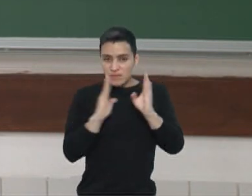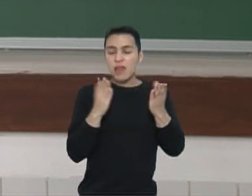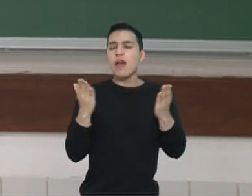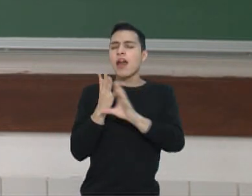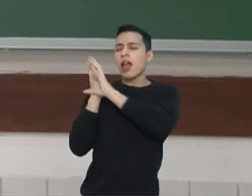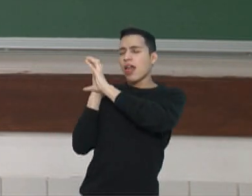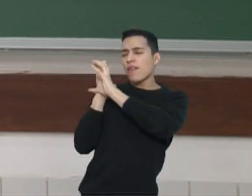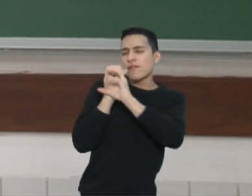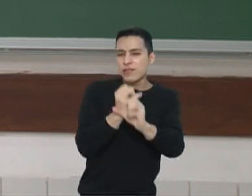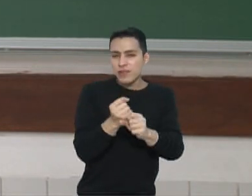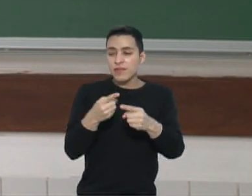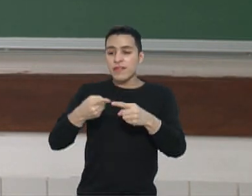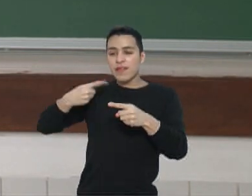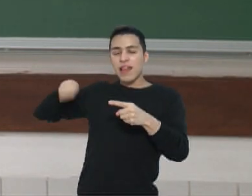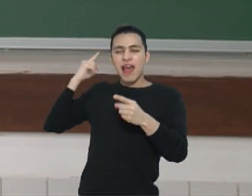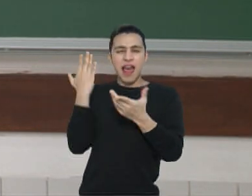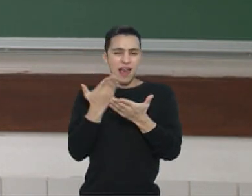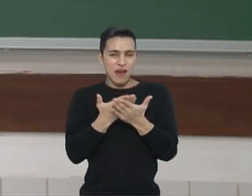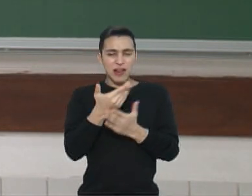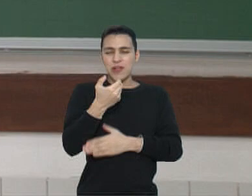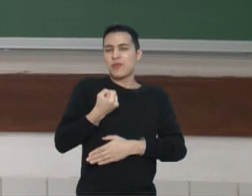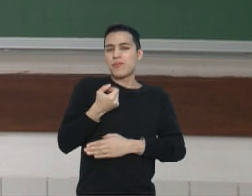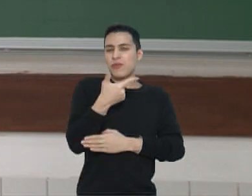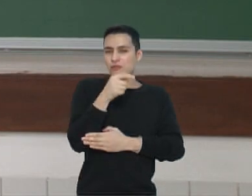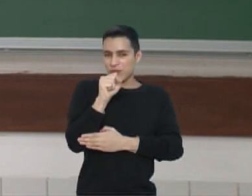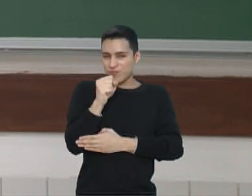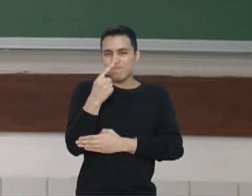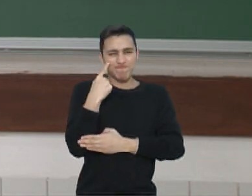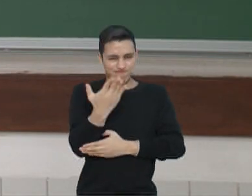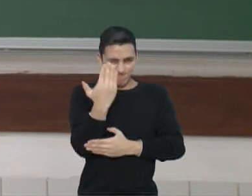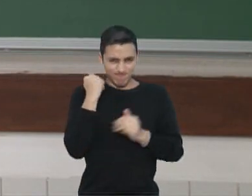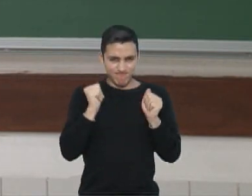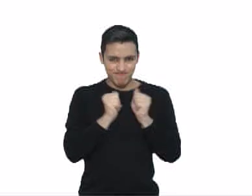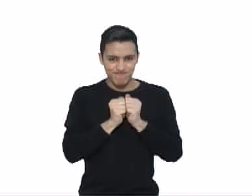da nossa aula de número 28, acompanhem comigo.